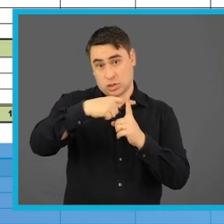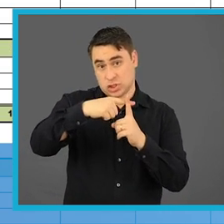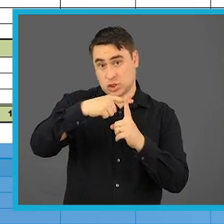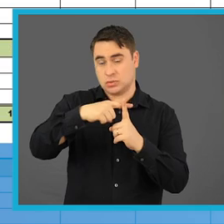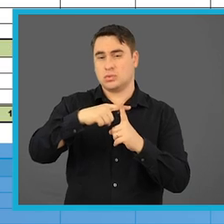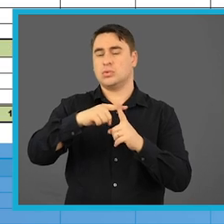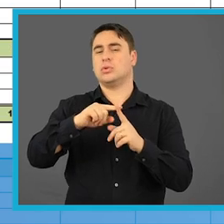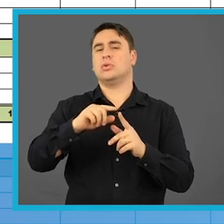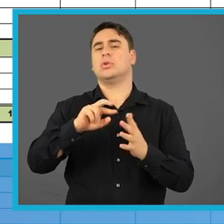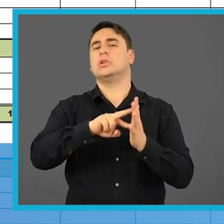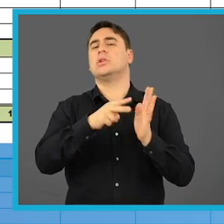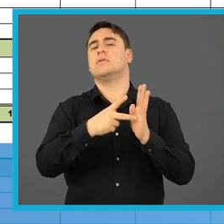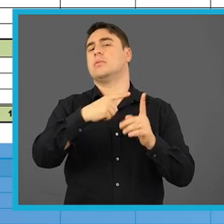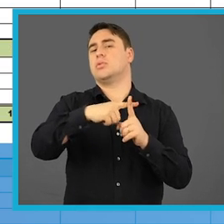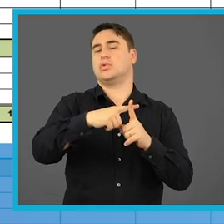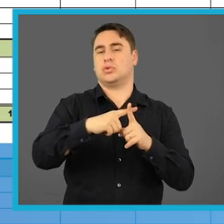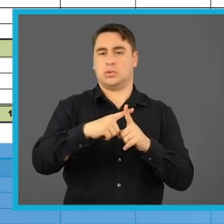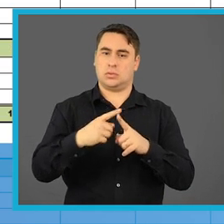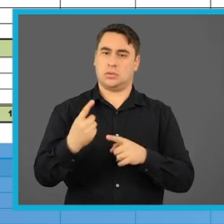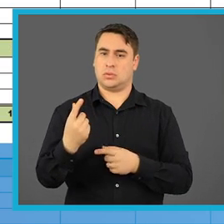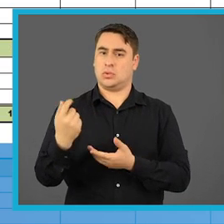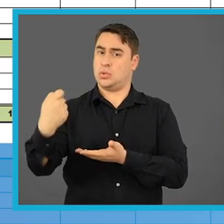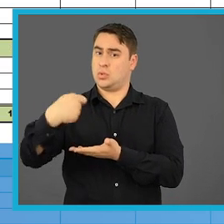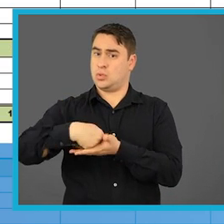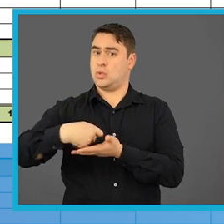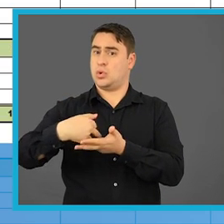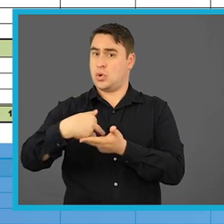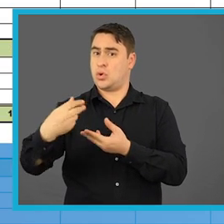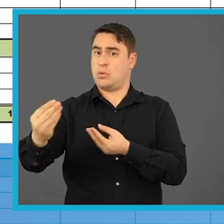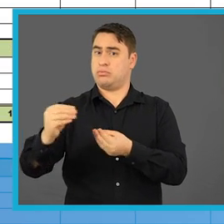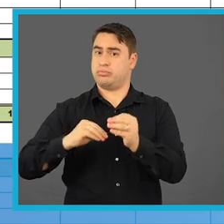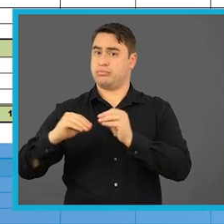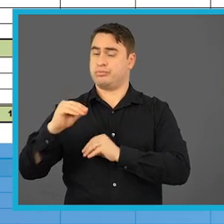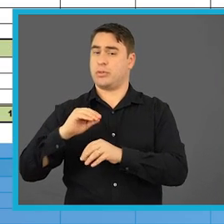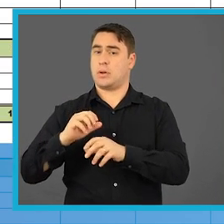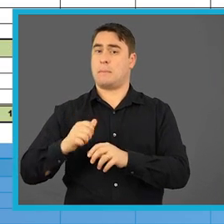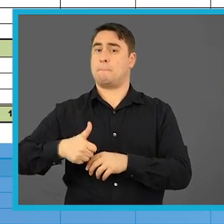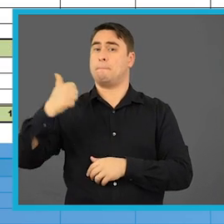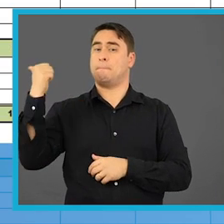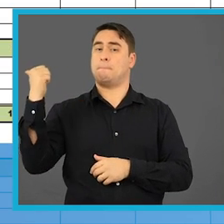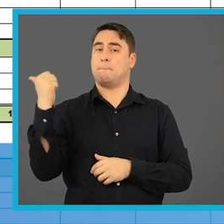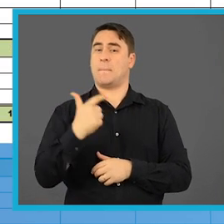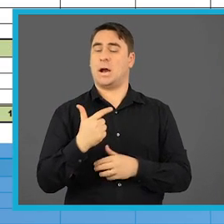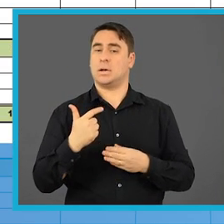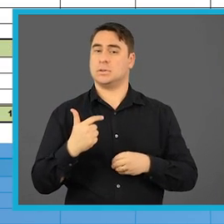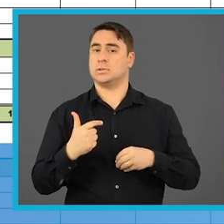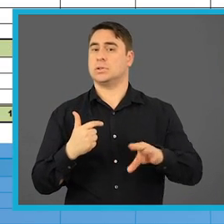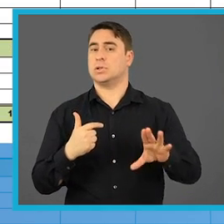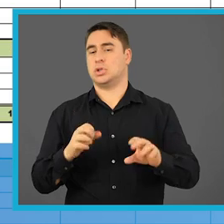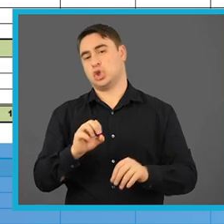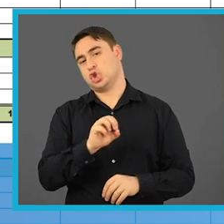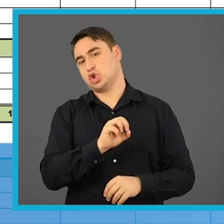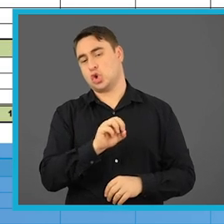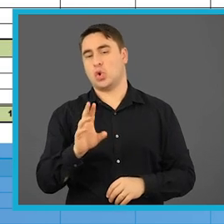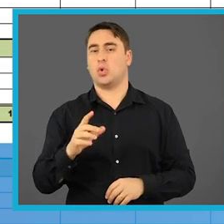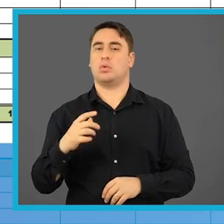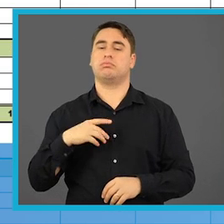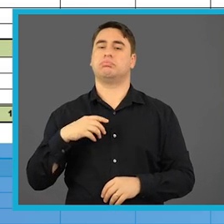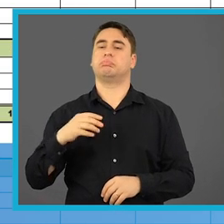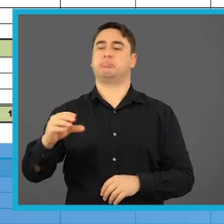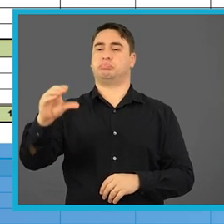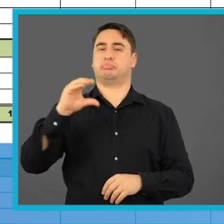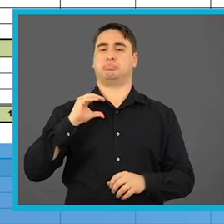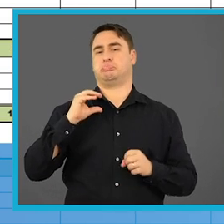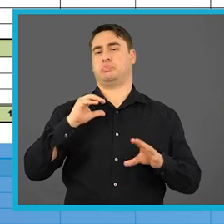positivo. O que significa um movimento positivo? As entradas foram maiores que a saída. Ou houve entrada e não